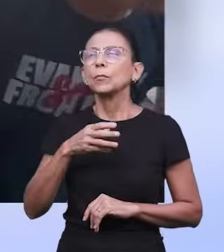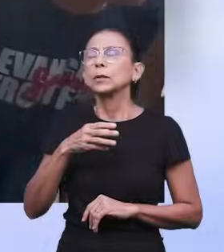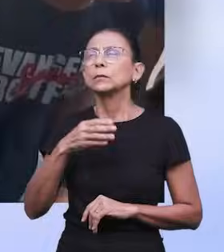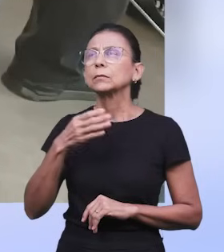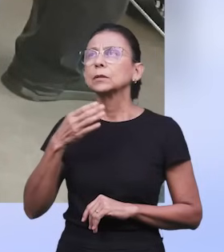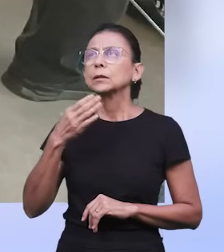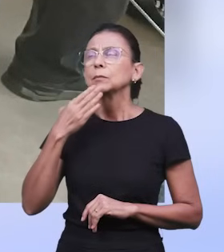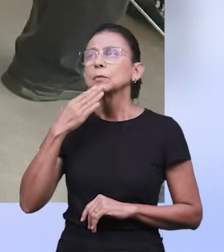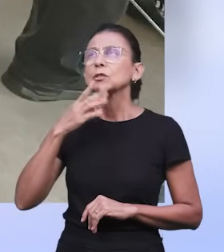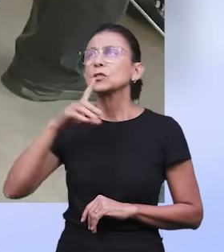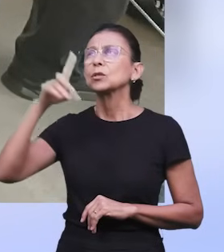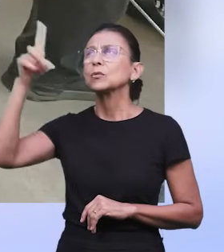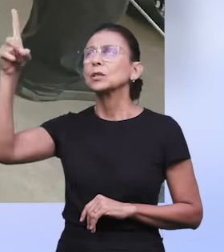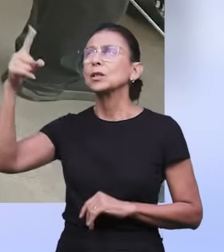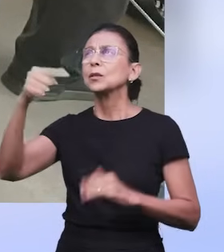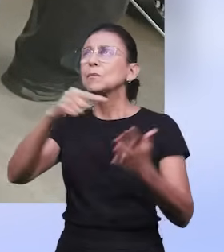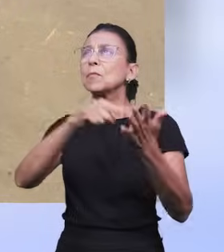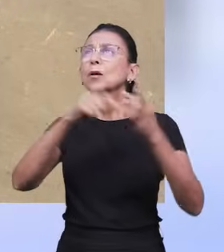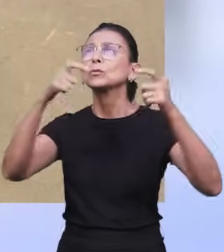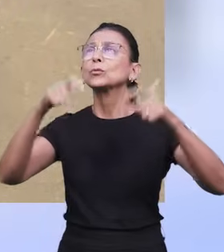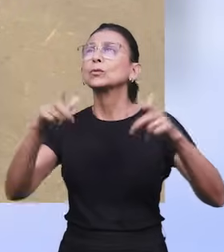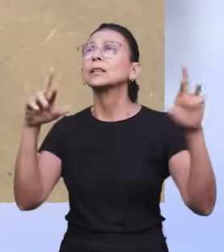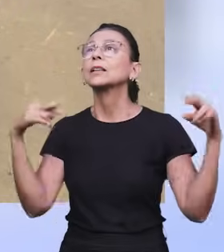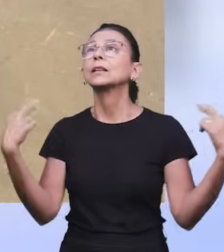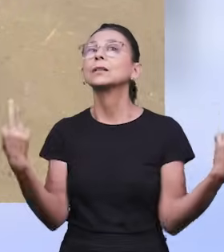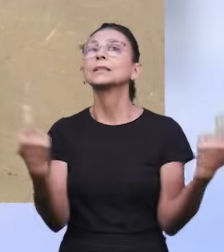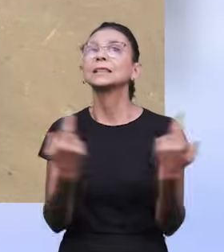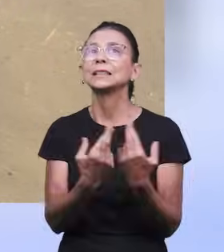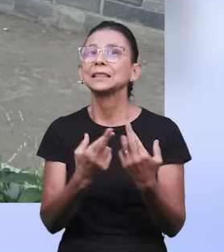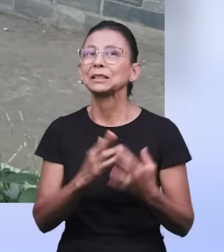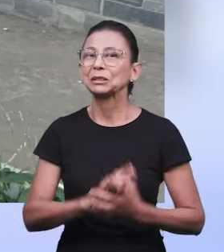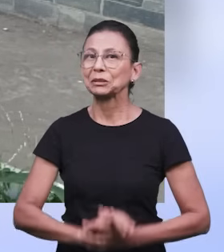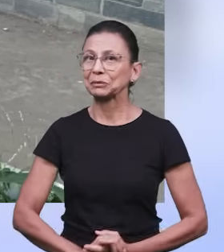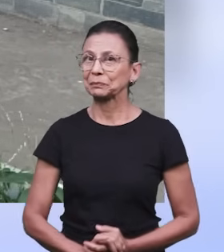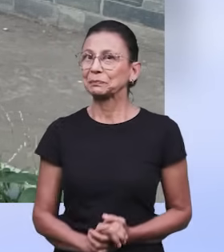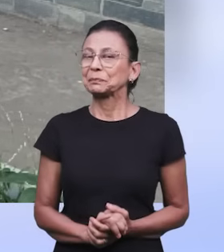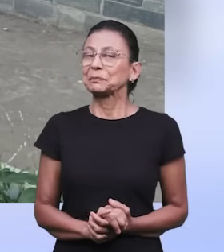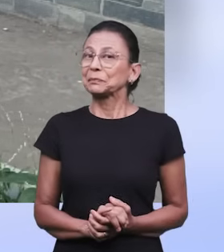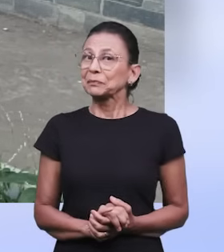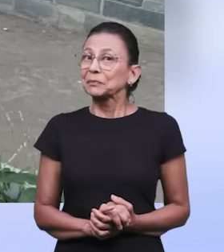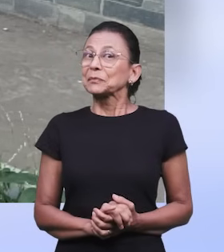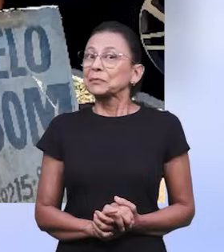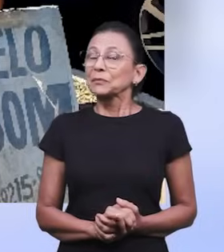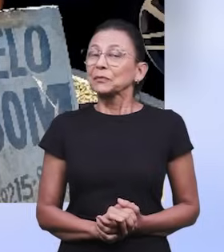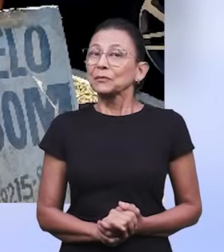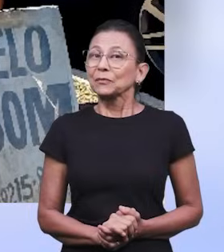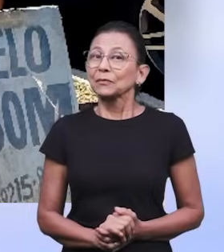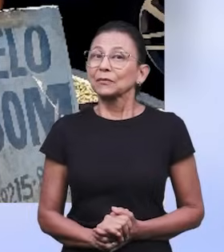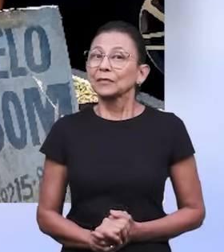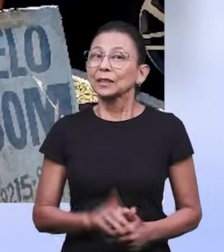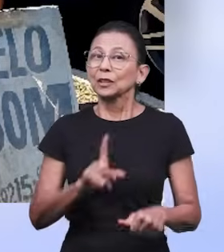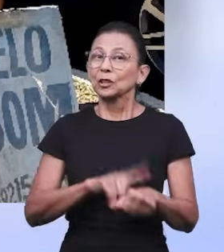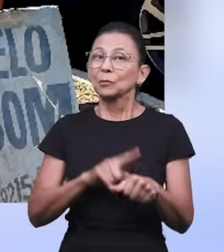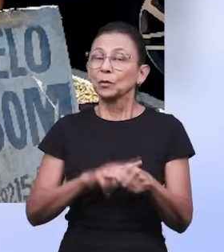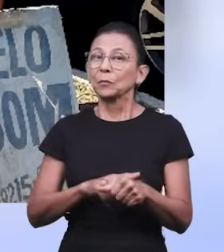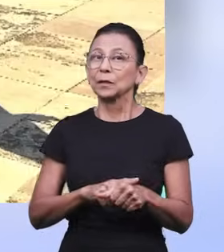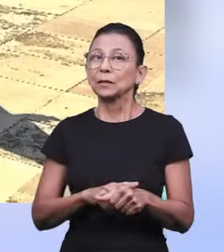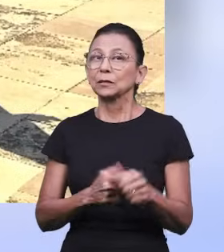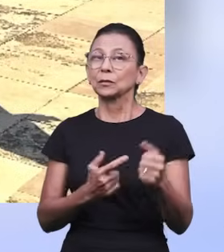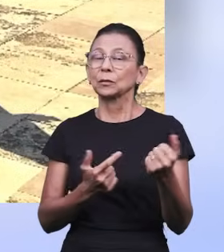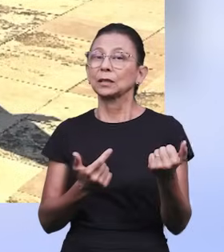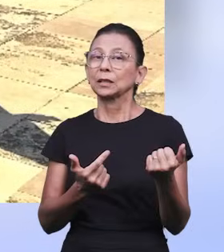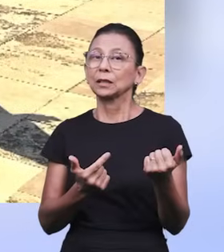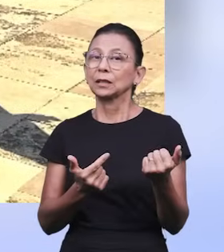para lhe mostrar o lugar para onde ir. E conforme o dom que o Senhor já havia dado nas buscas, o varão foi encontrado em seu lar por